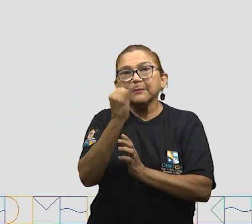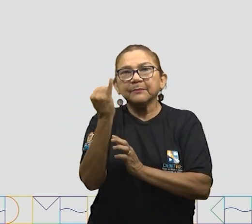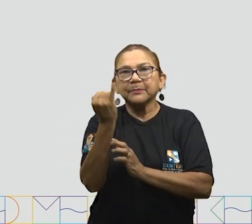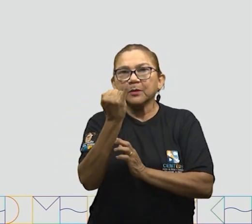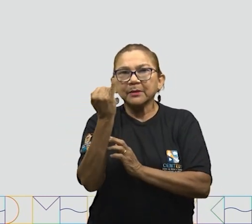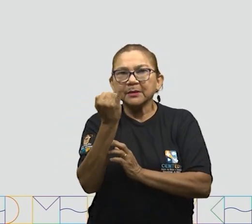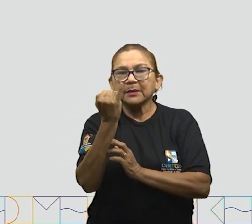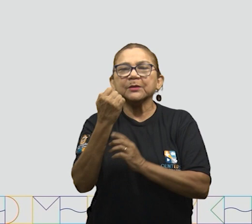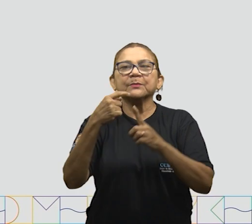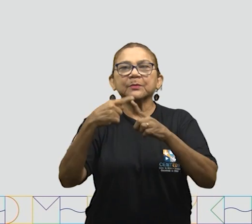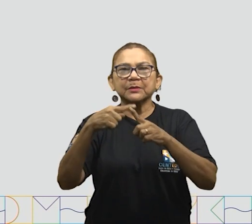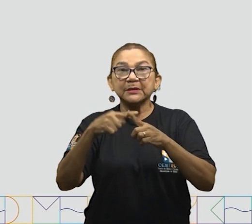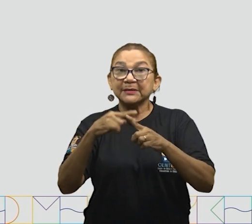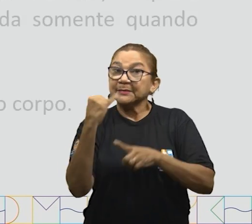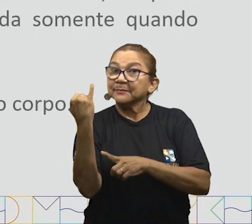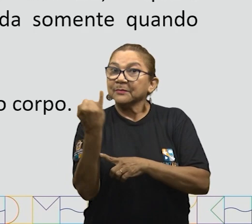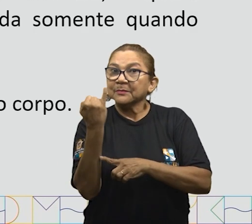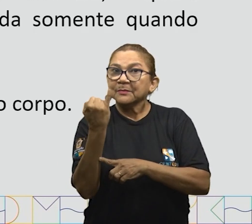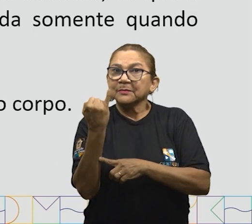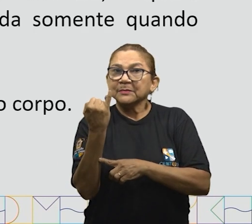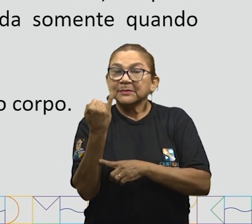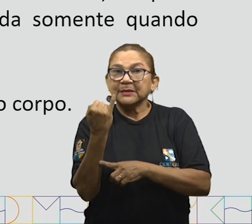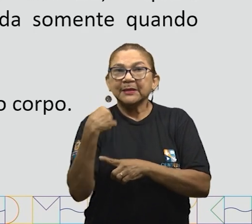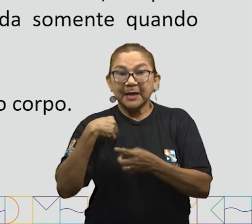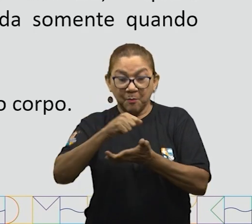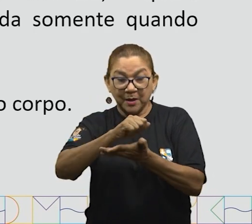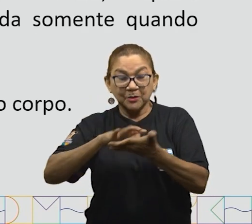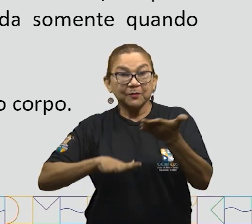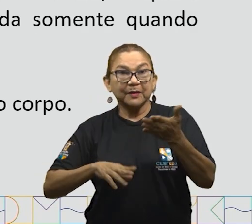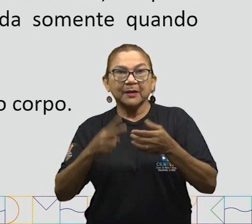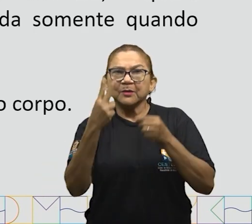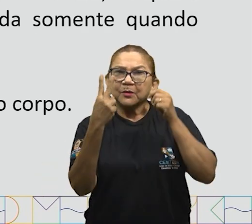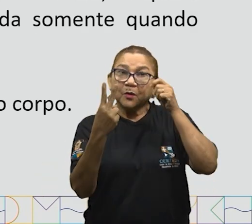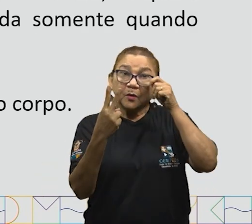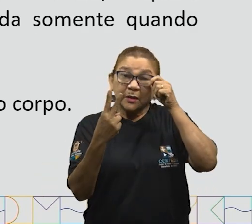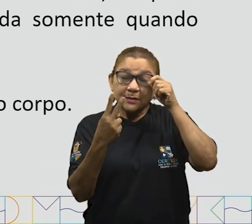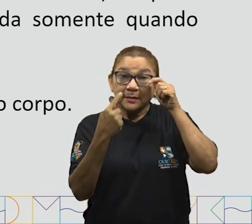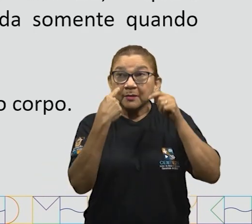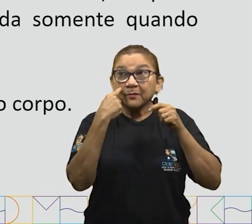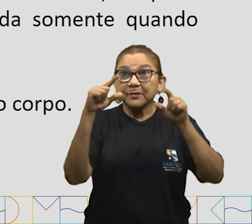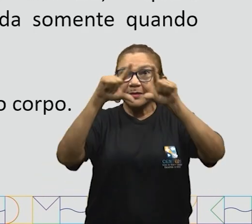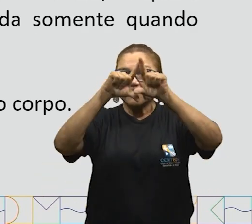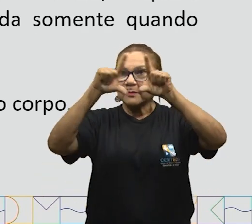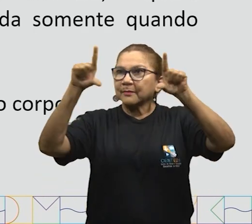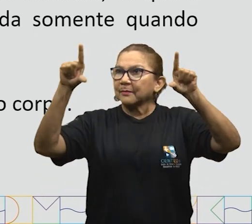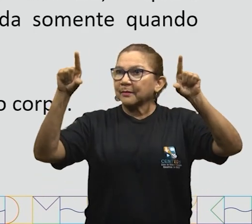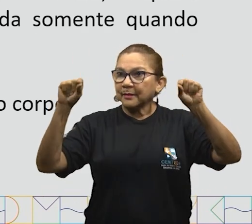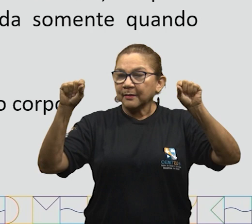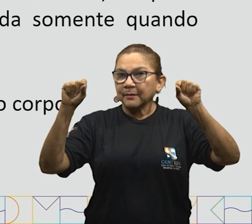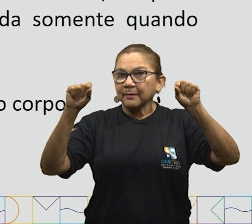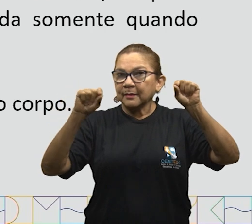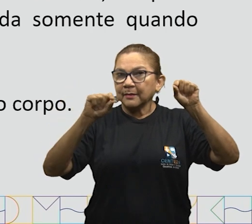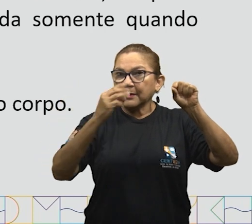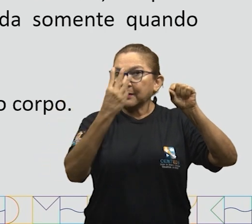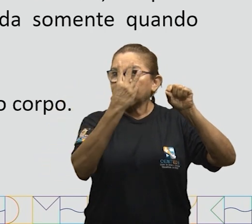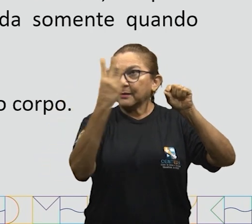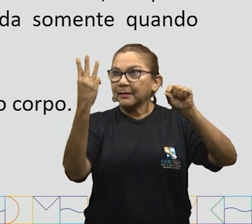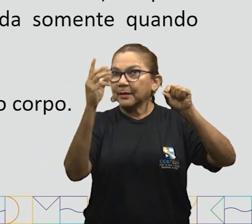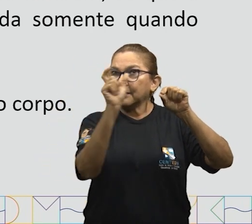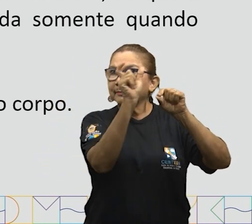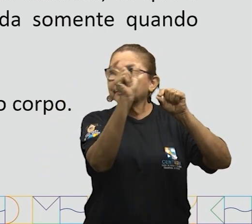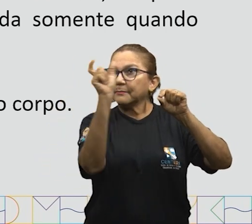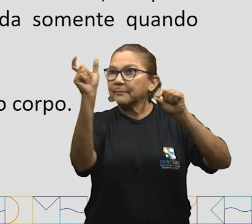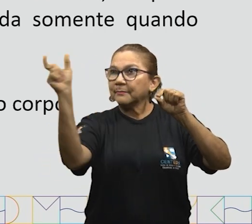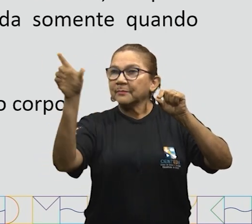ela é chamada de digestão mecânica. Na atividade 2, vamos ver o que ele diz. Para crescer e